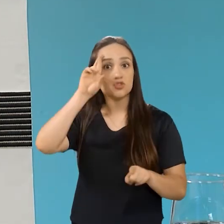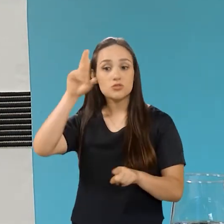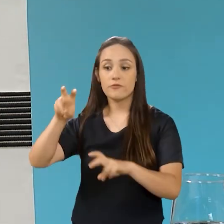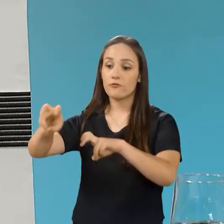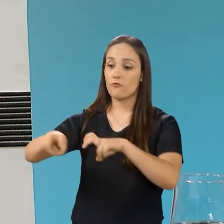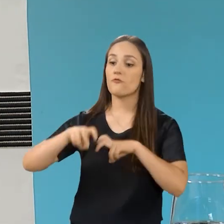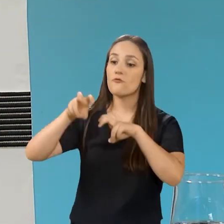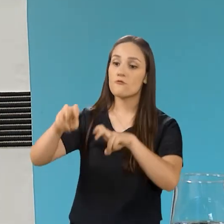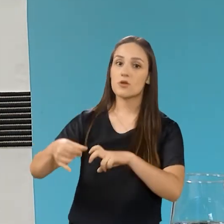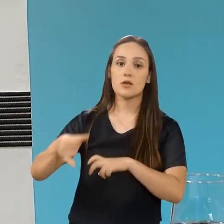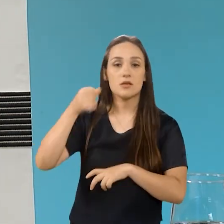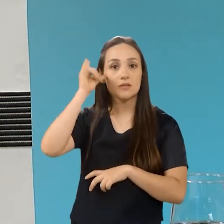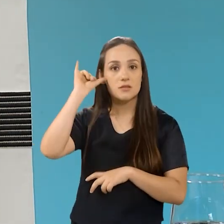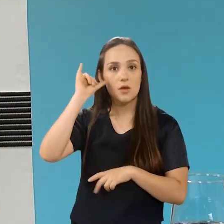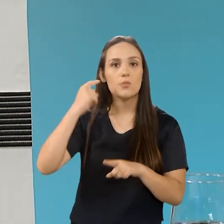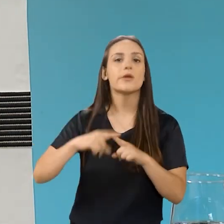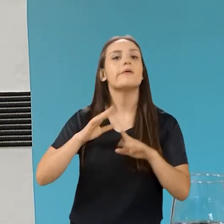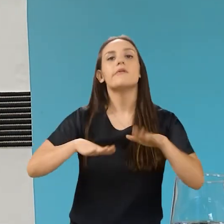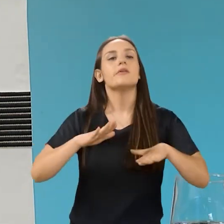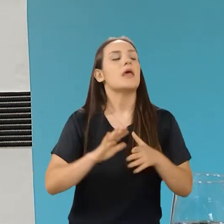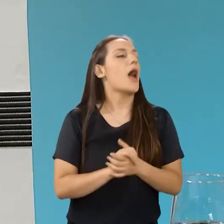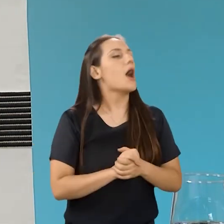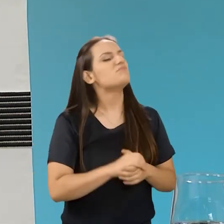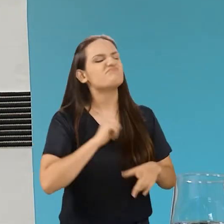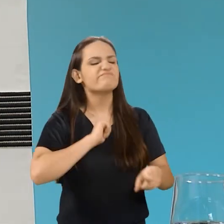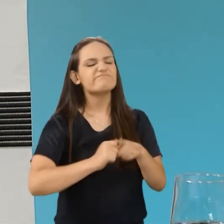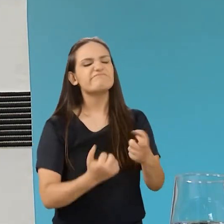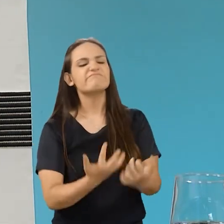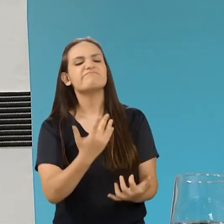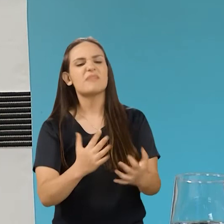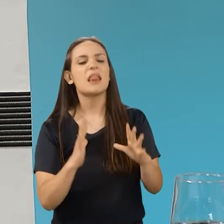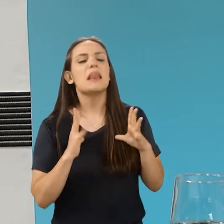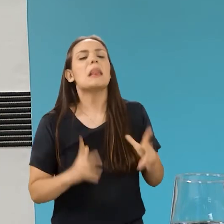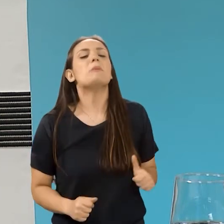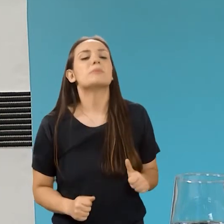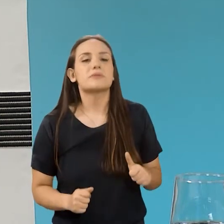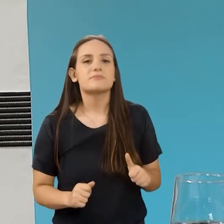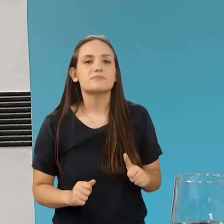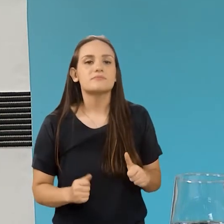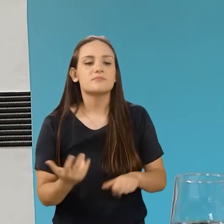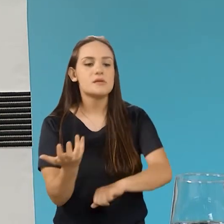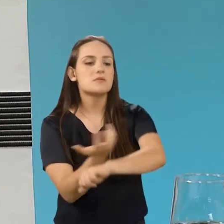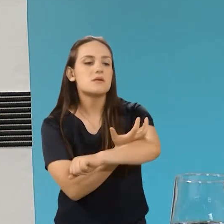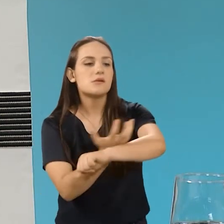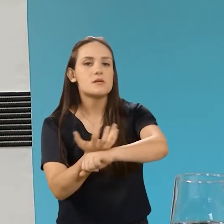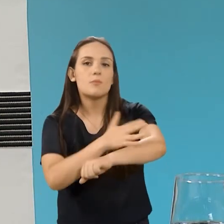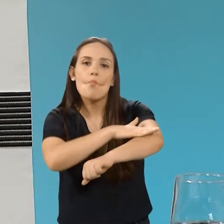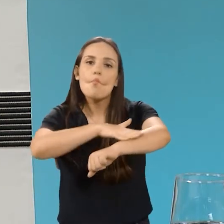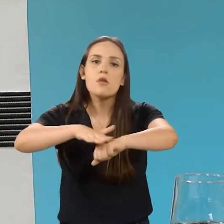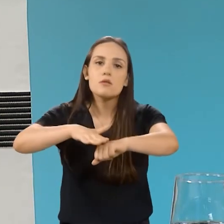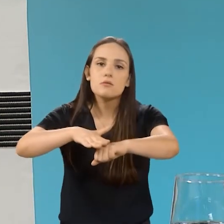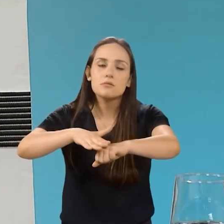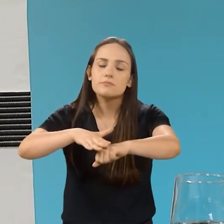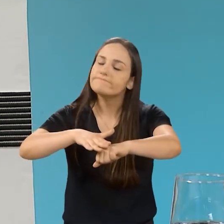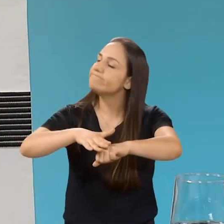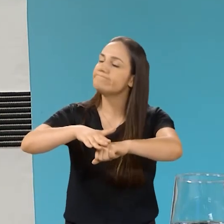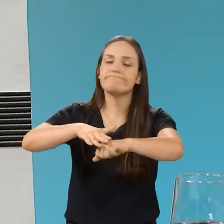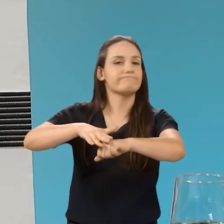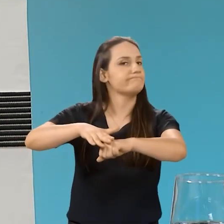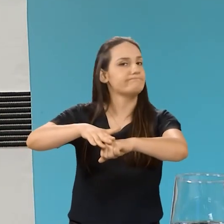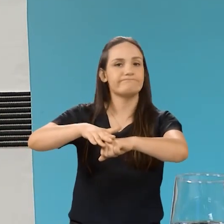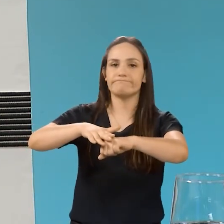que o fogo, usado muitas vezes como uma forma de limpeza, de pastagem, de sua